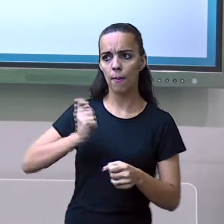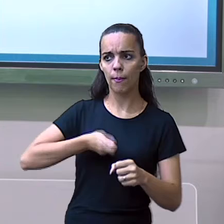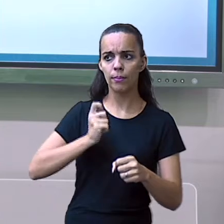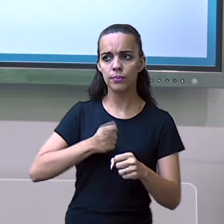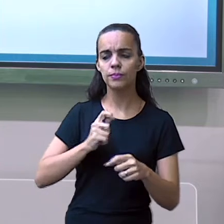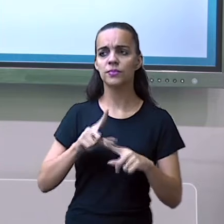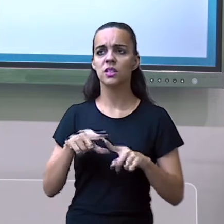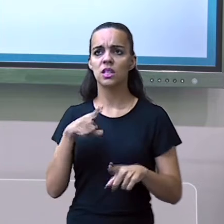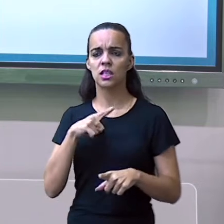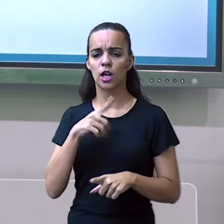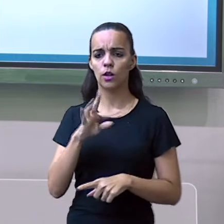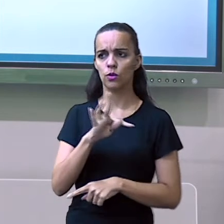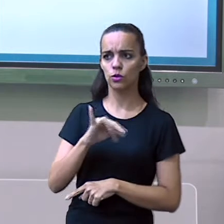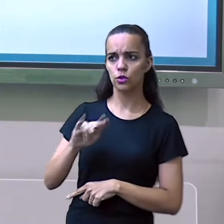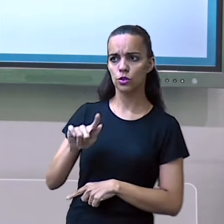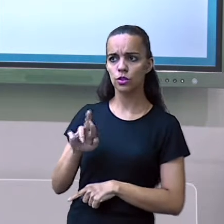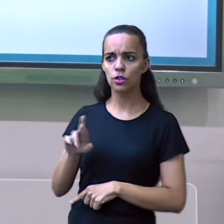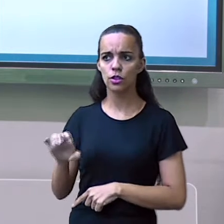tubarão-tigre,